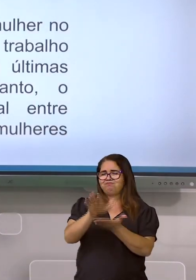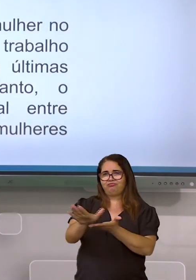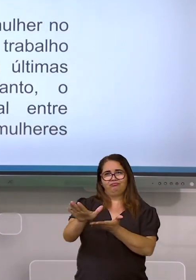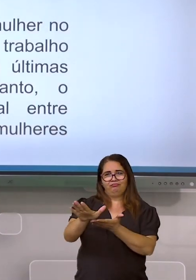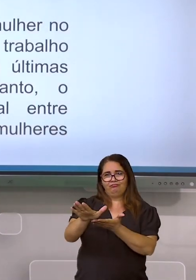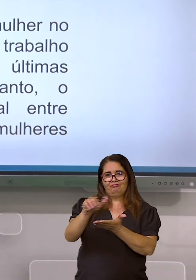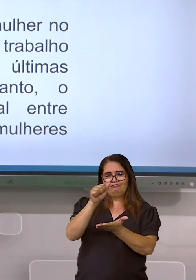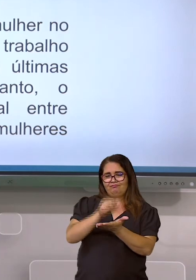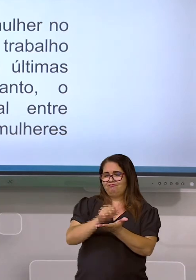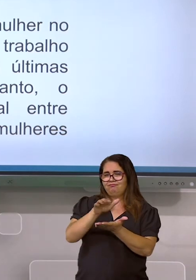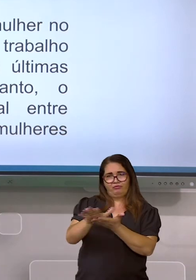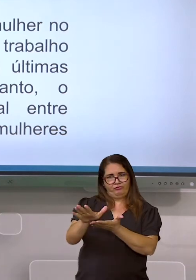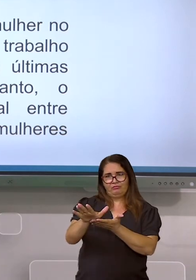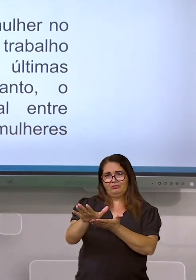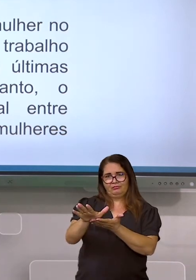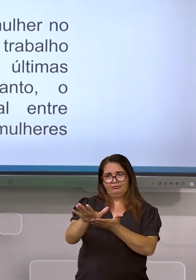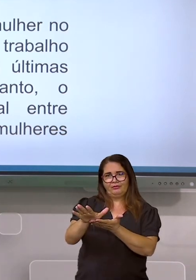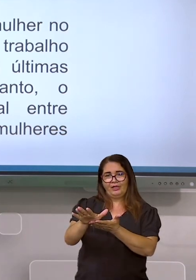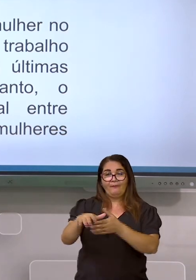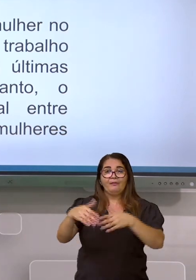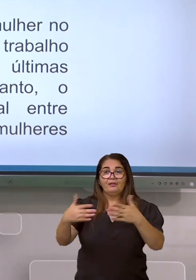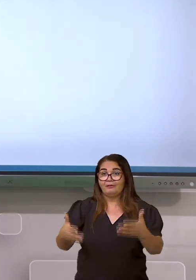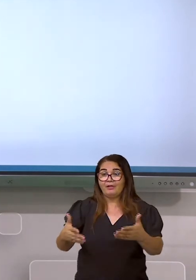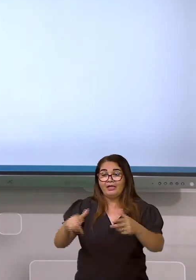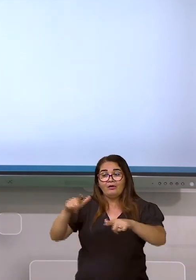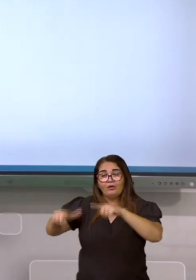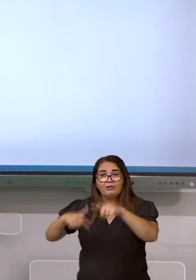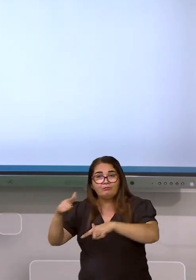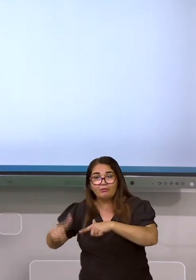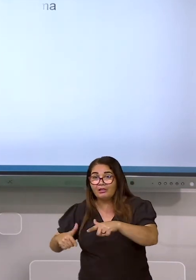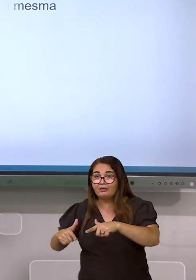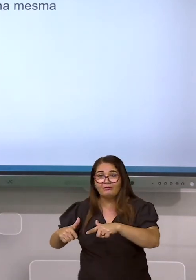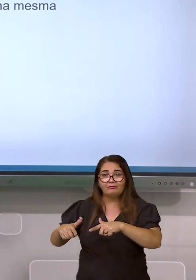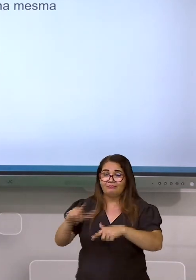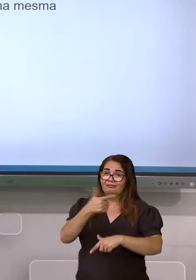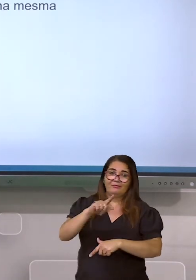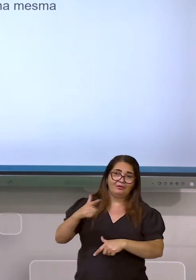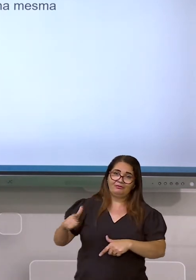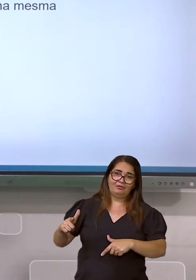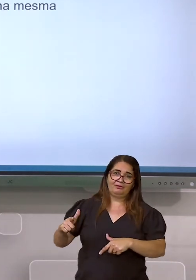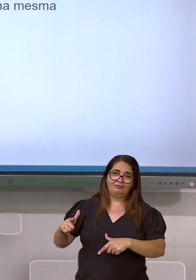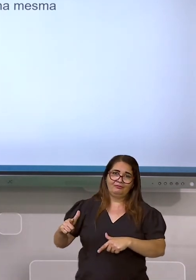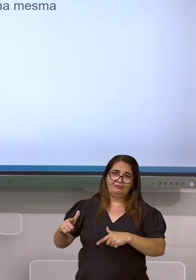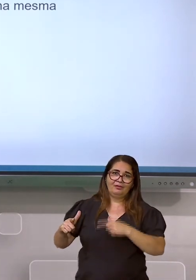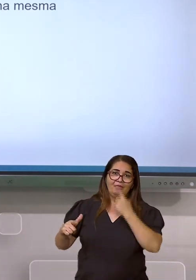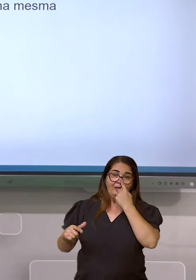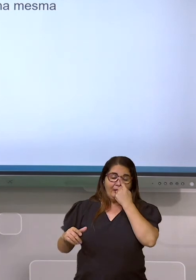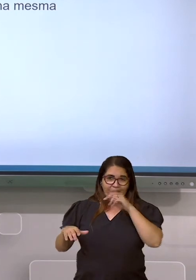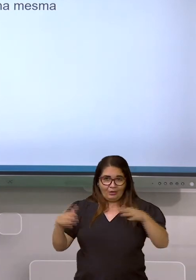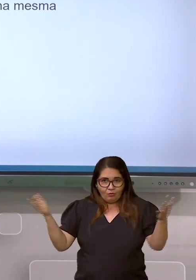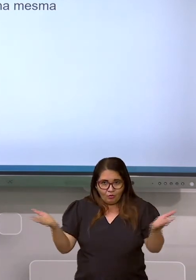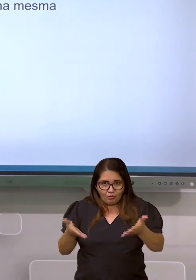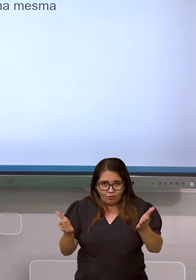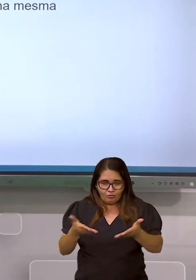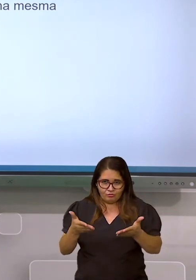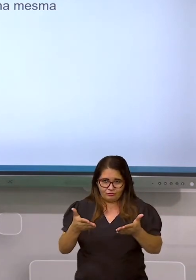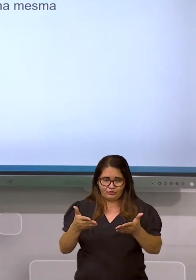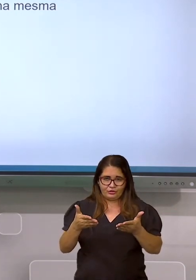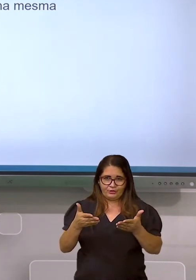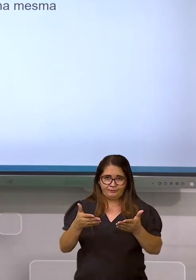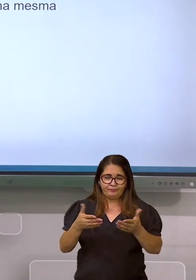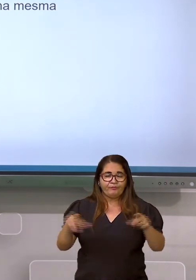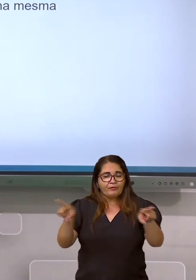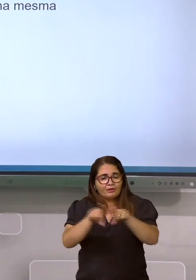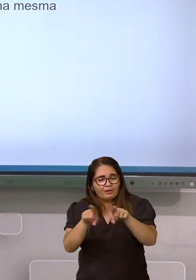uma realidade. E realidade ainda, é terrível. As mulheres, numa